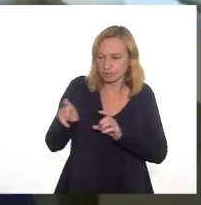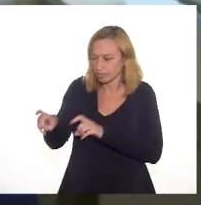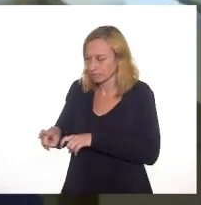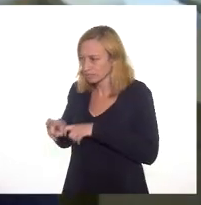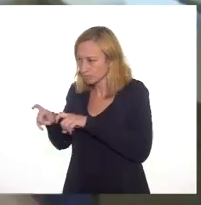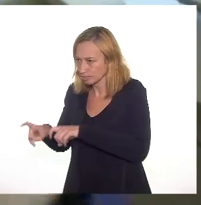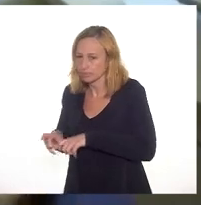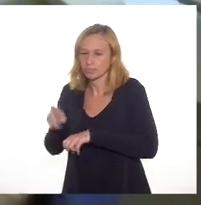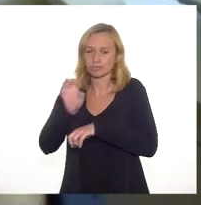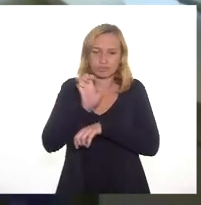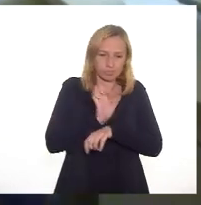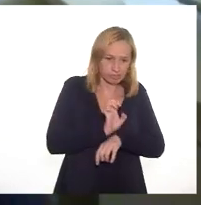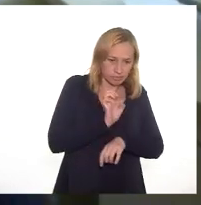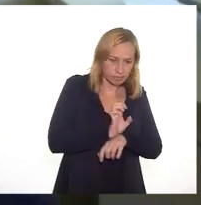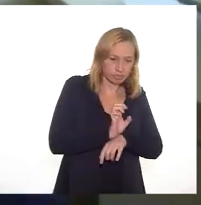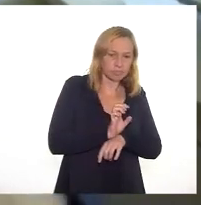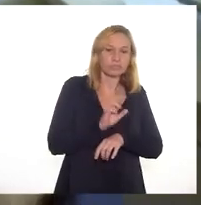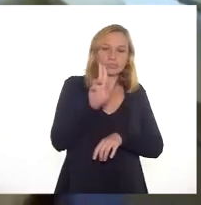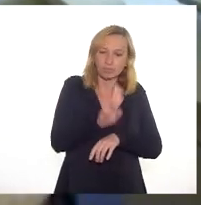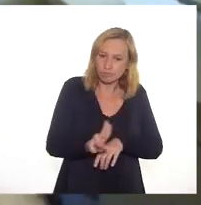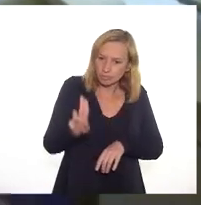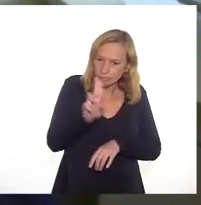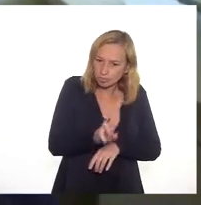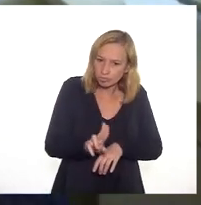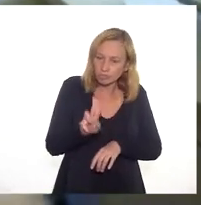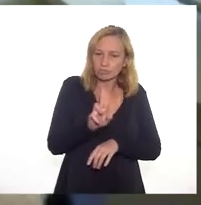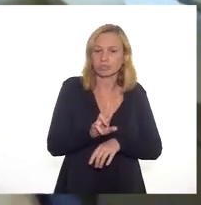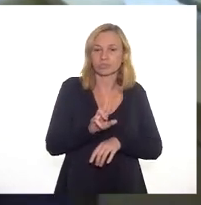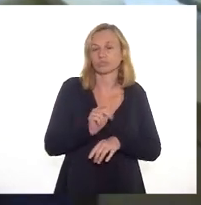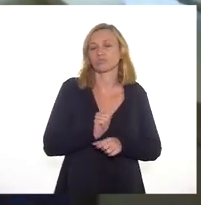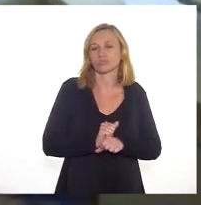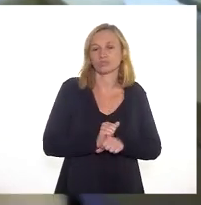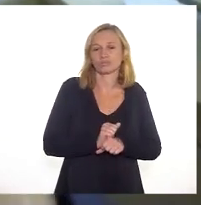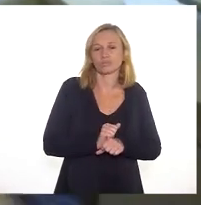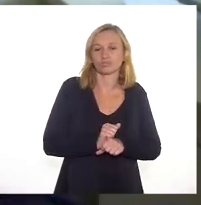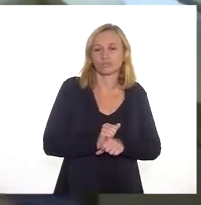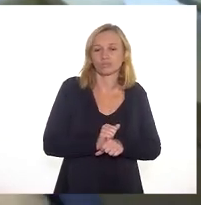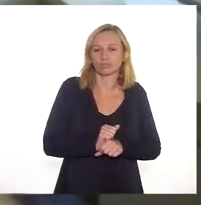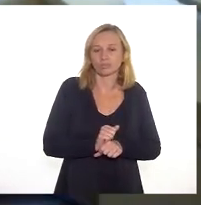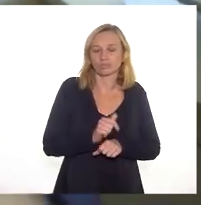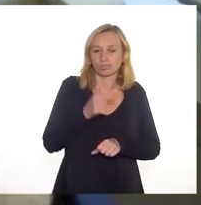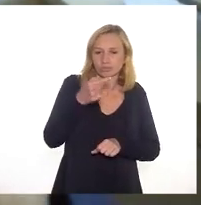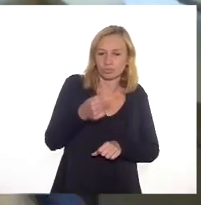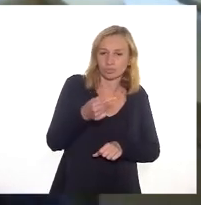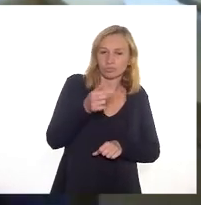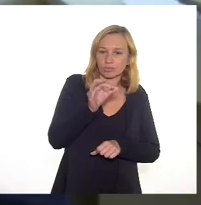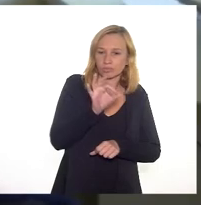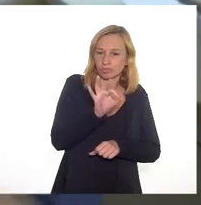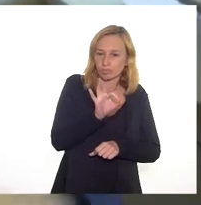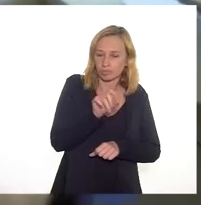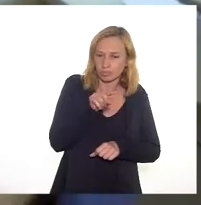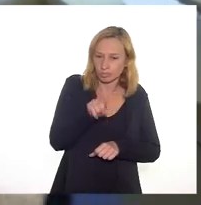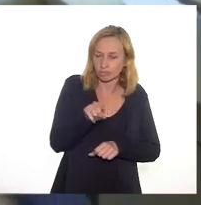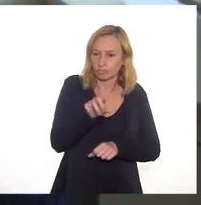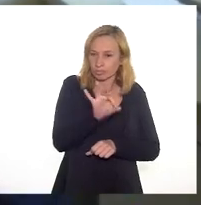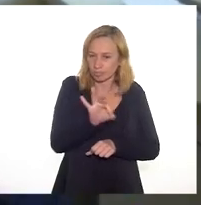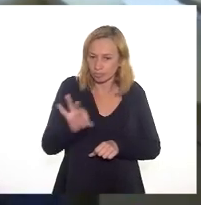estado usarão da alíquota do QAV de 7 pontos percentuais.